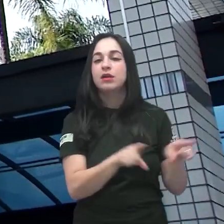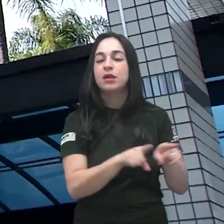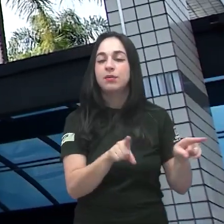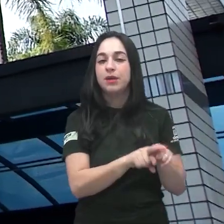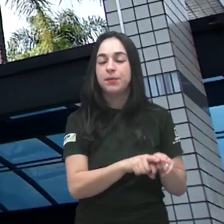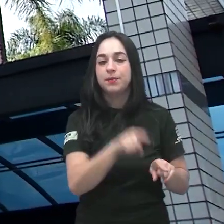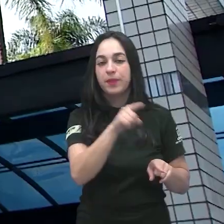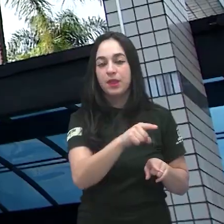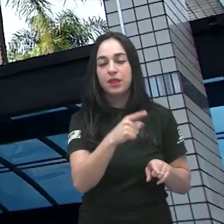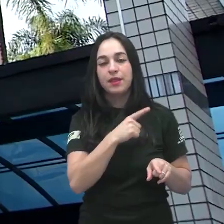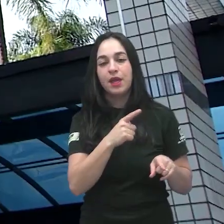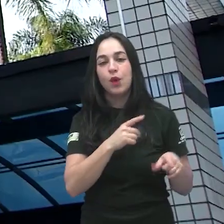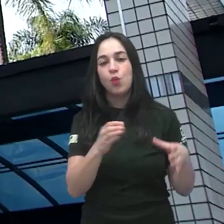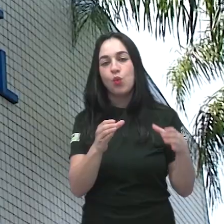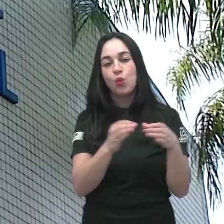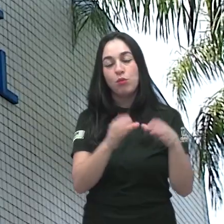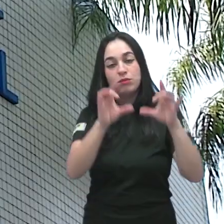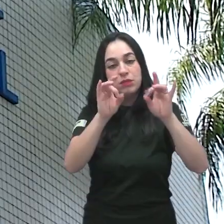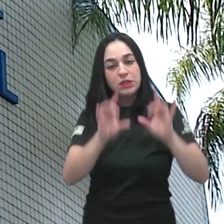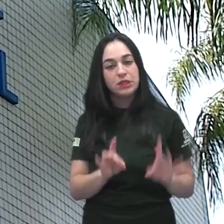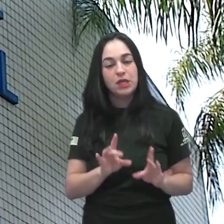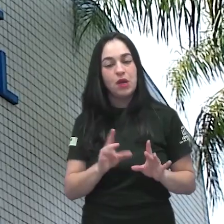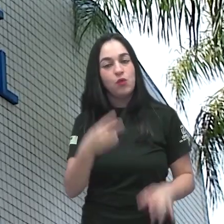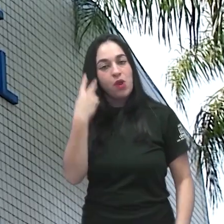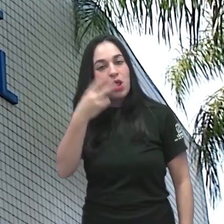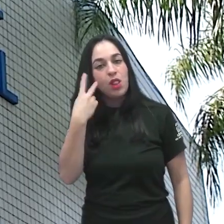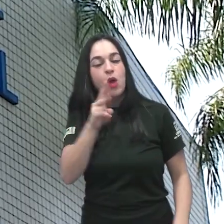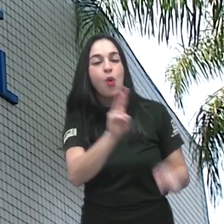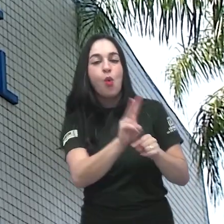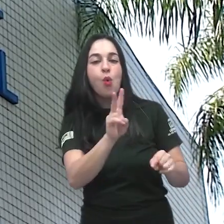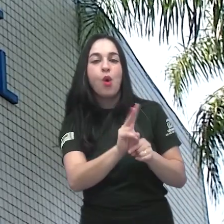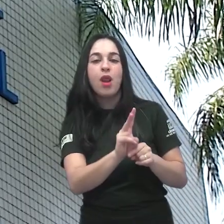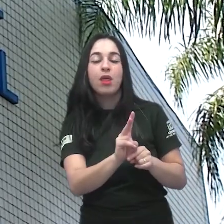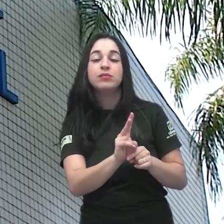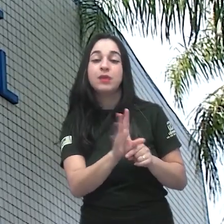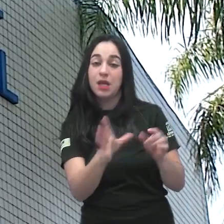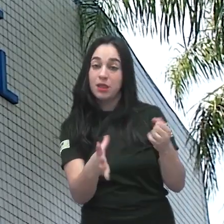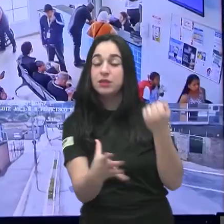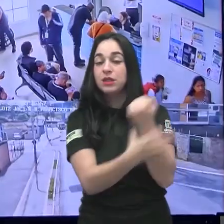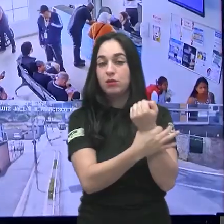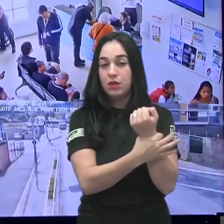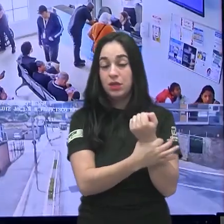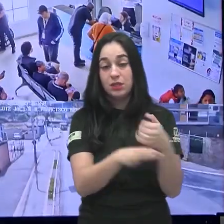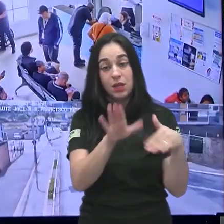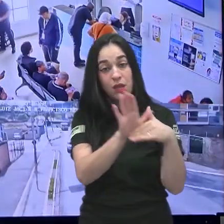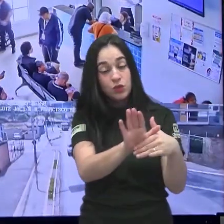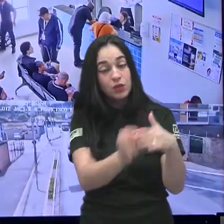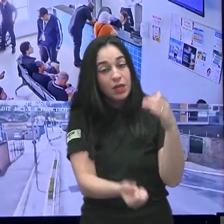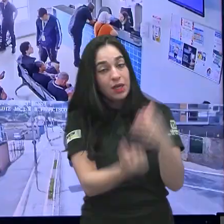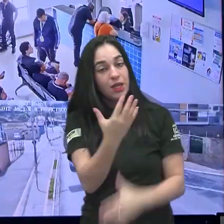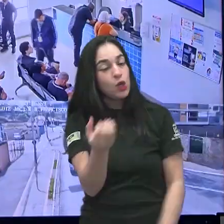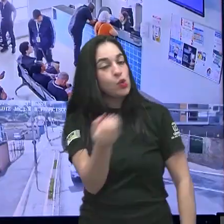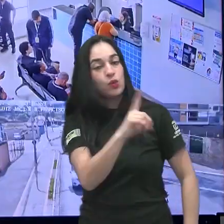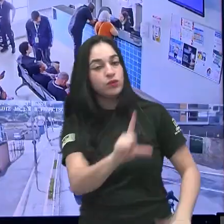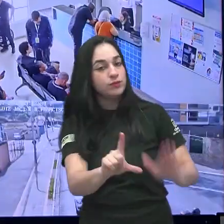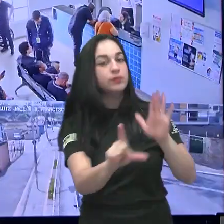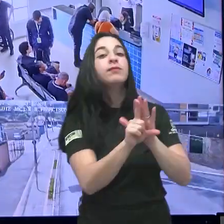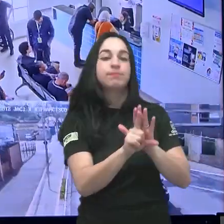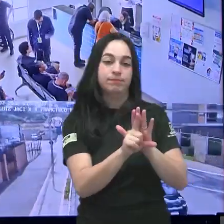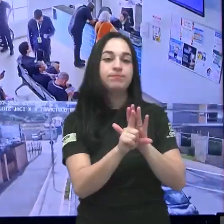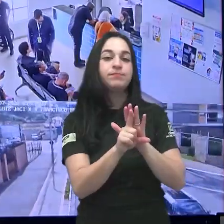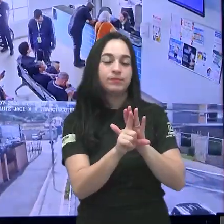O Legislativo criou até mesmo a Frente Parlamentar da Segurança Pública, que auxilia na construção de